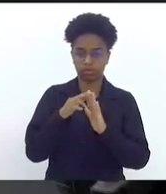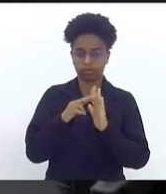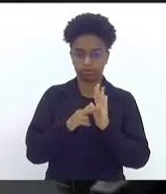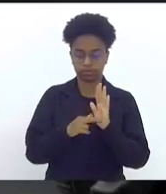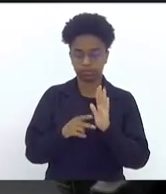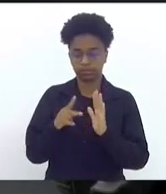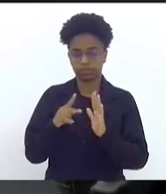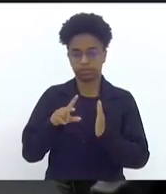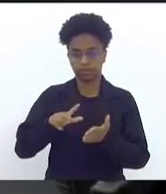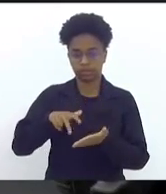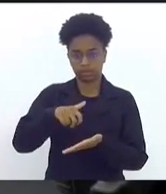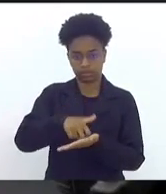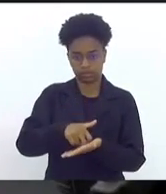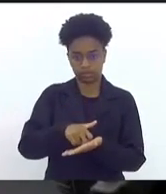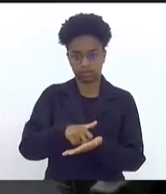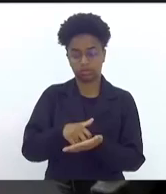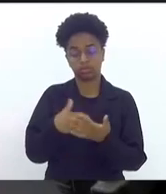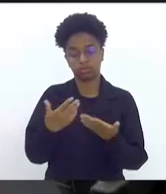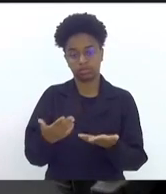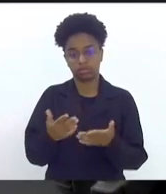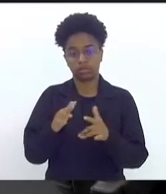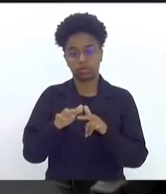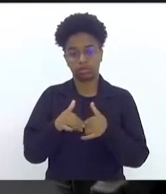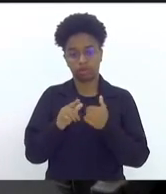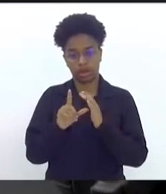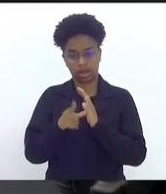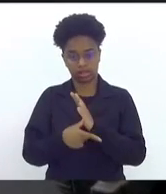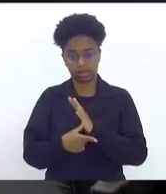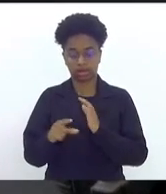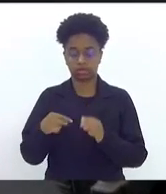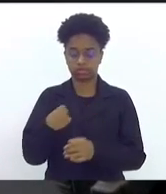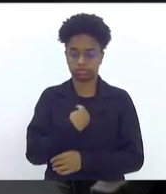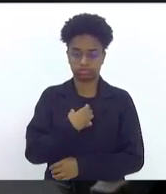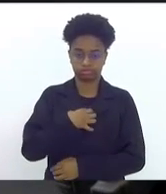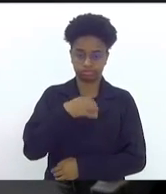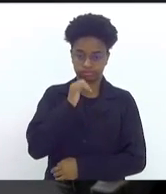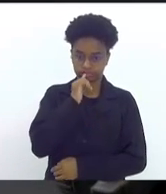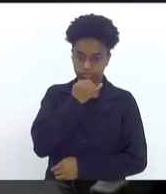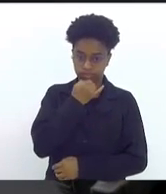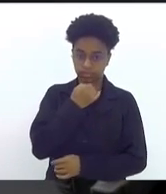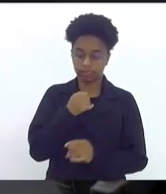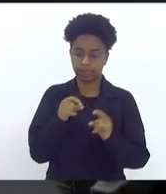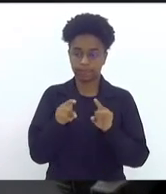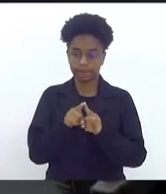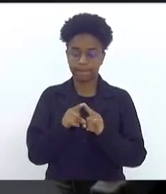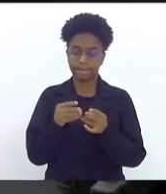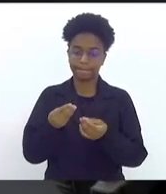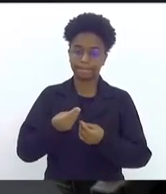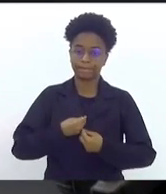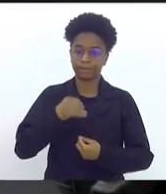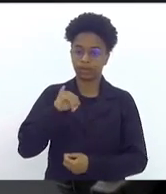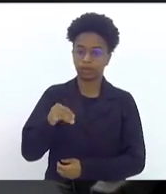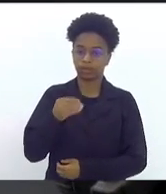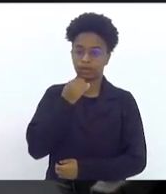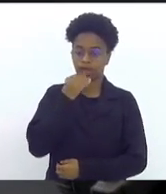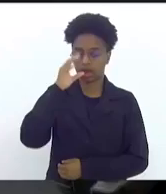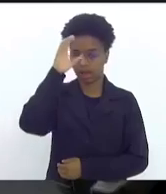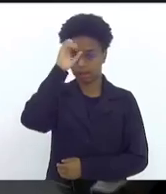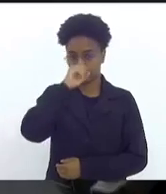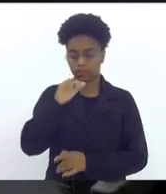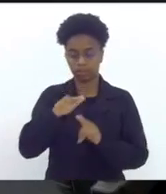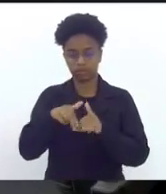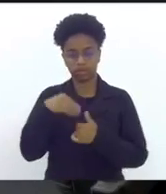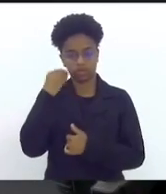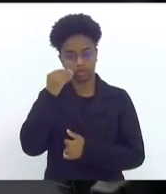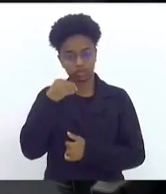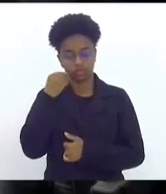reforma global. Este atraso, que merece ser lamentado, nos dá, por outro lado, a oportunidade de aprender com as experiências de reformas